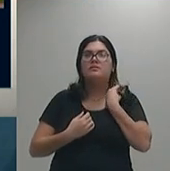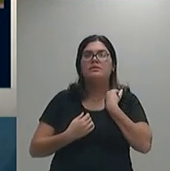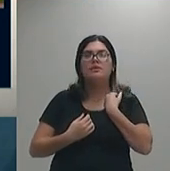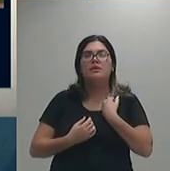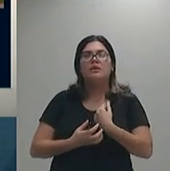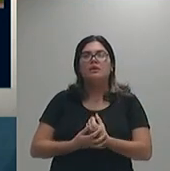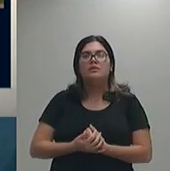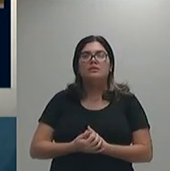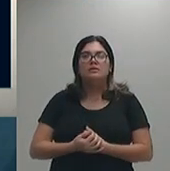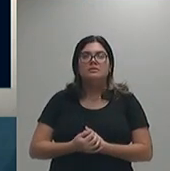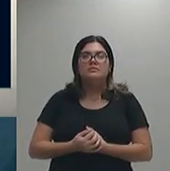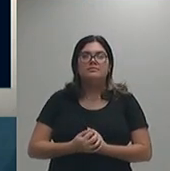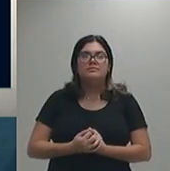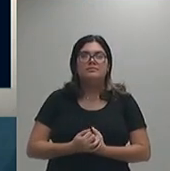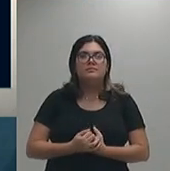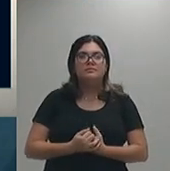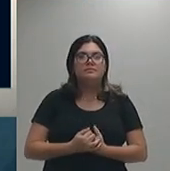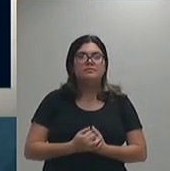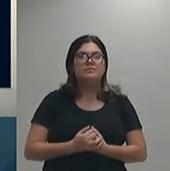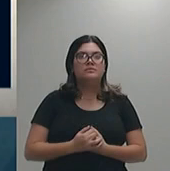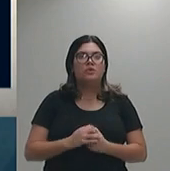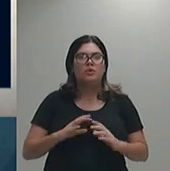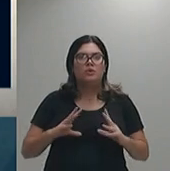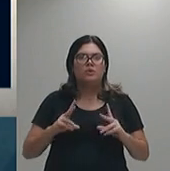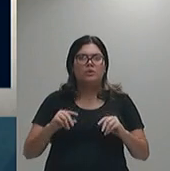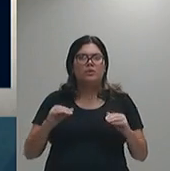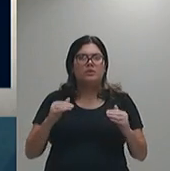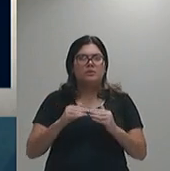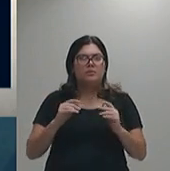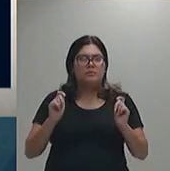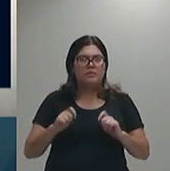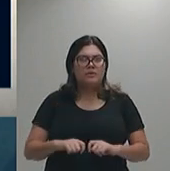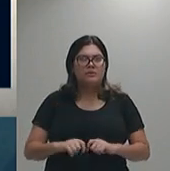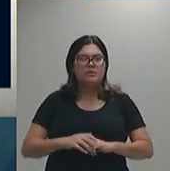minha parte podendo assim todo Todos de acordo em que possamos